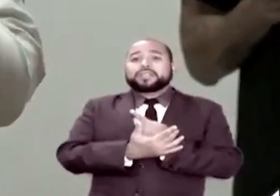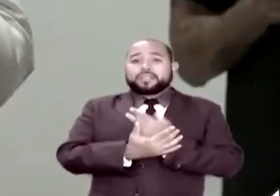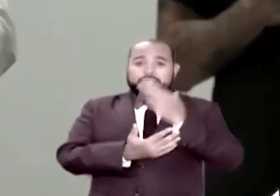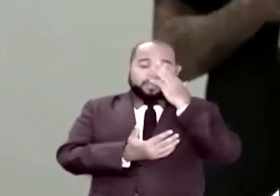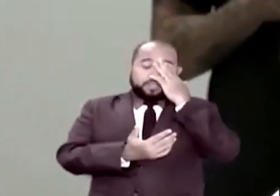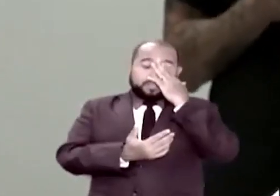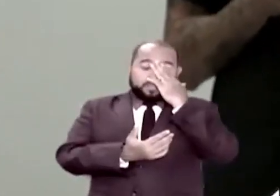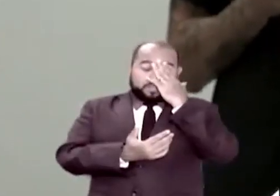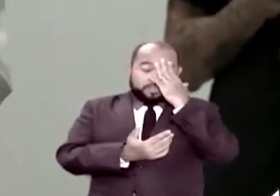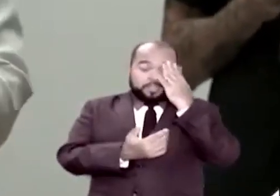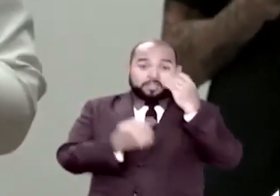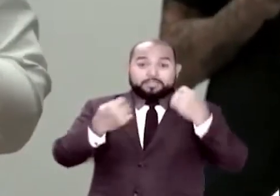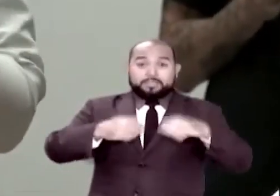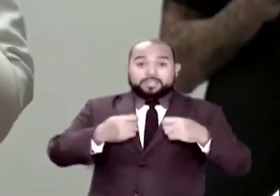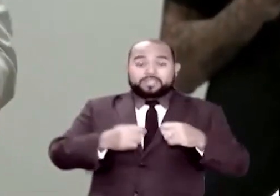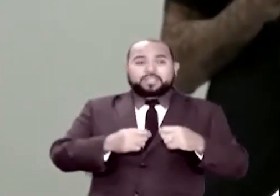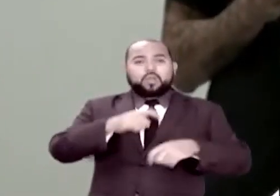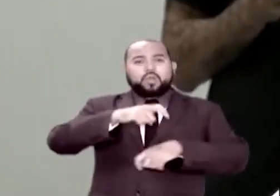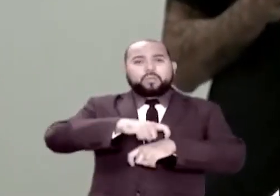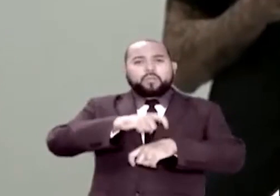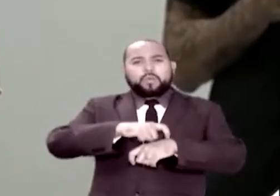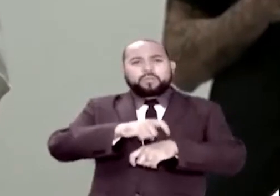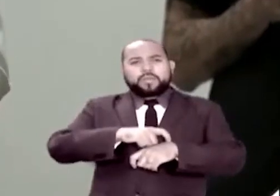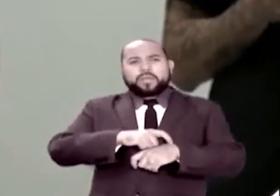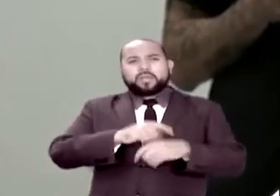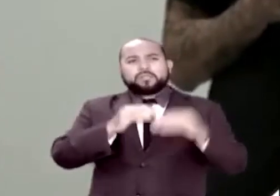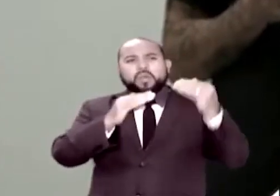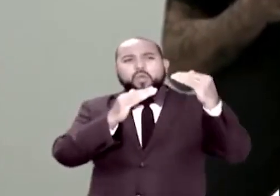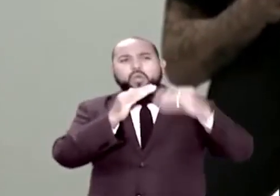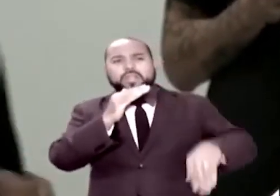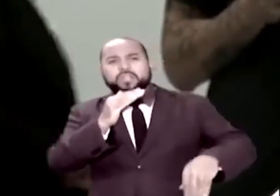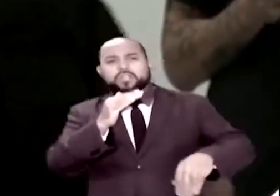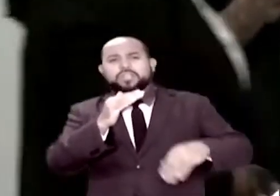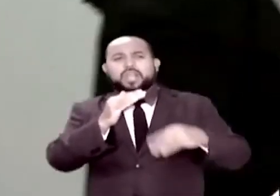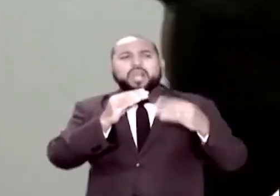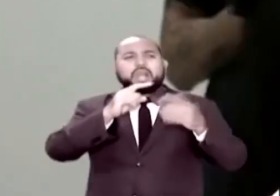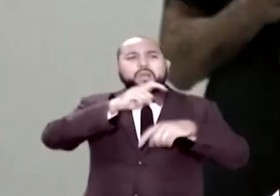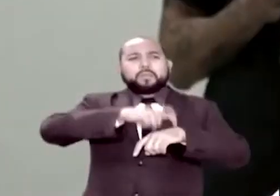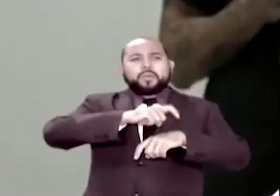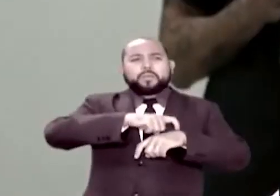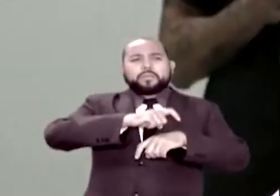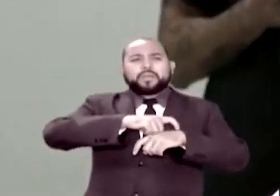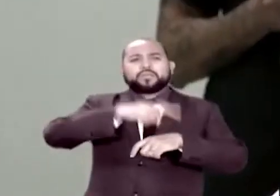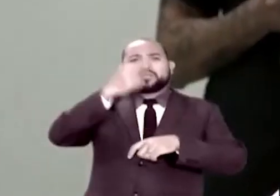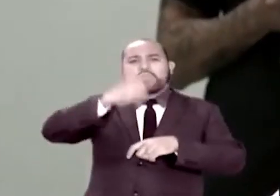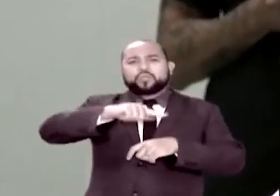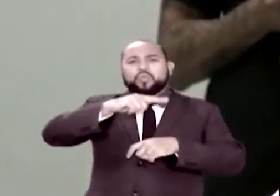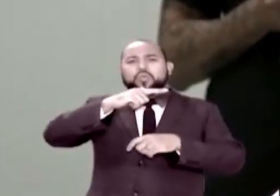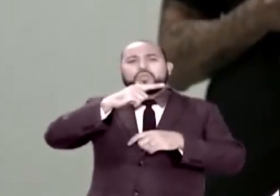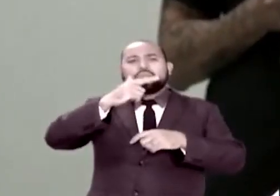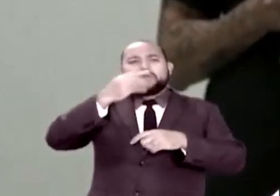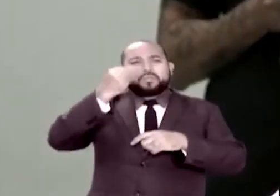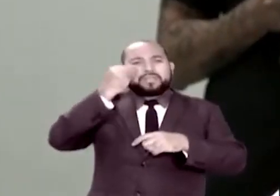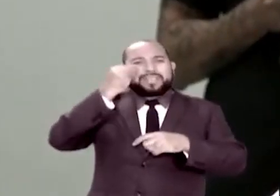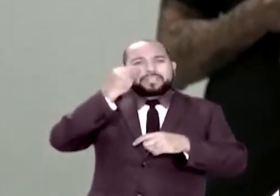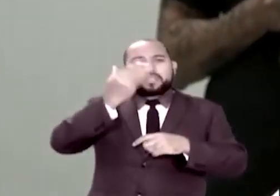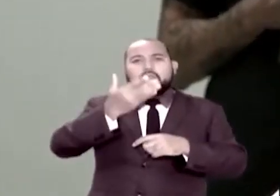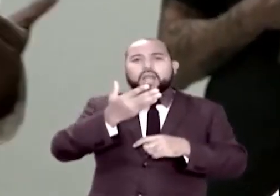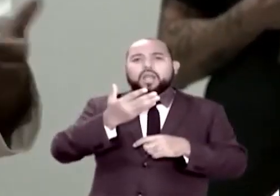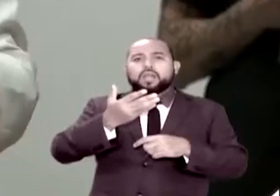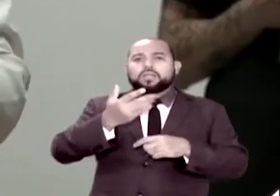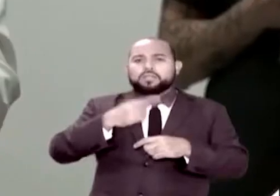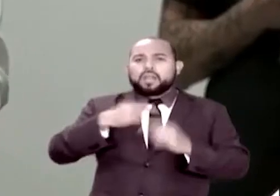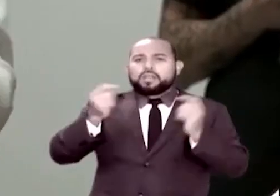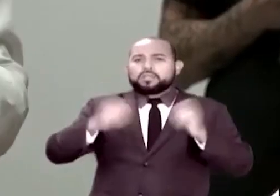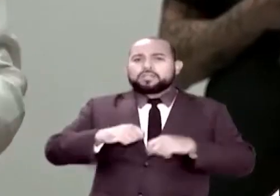tenha momento para recurso momento para contestar E que esses esses fazedores de Cultura possam aí reivindicar e ter espaço